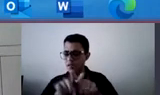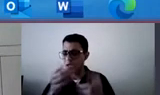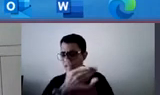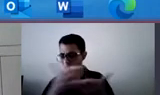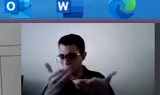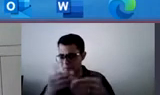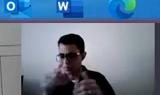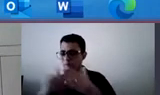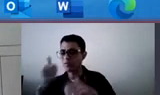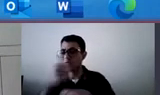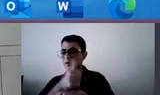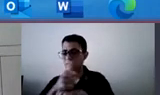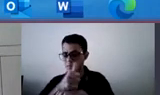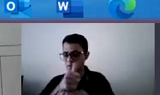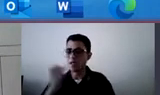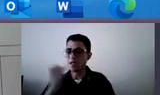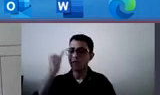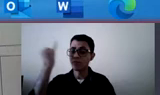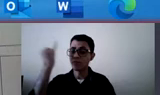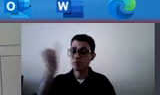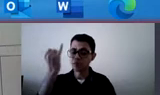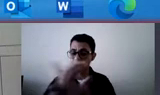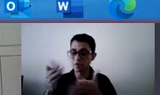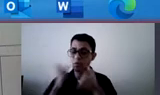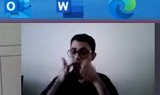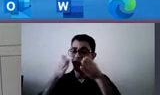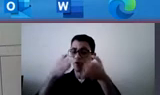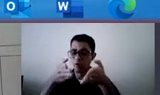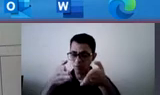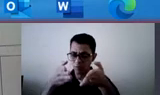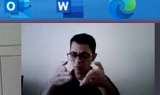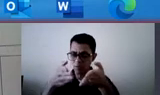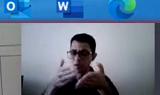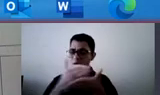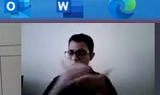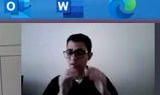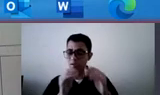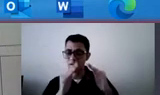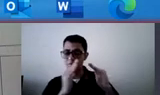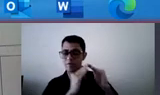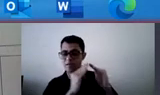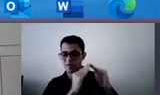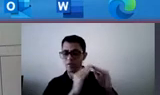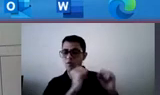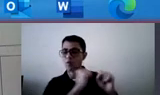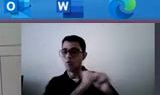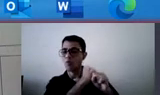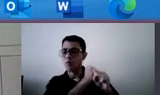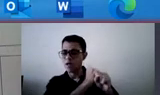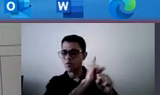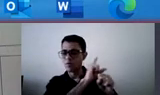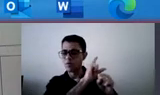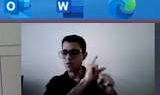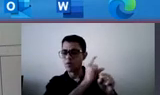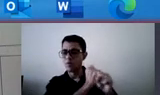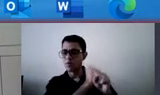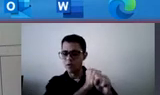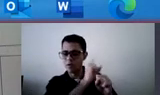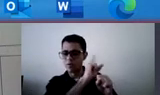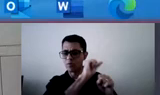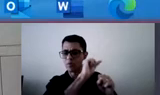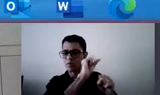aí vai ser fundamental o foco. Porque, querendo ou não, estamos em casa faz um ano e meio. Uhum. Quem está em Mauá? Eu não estou